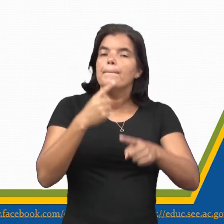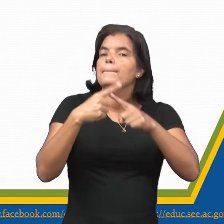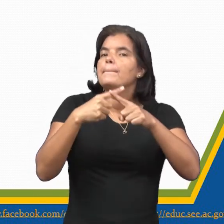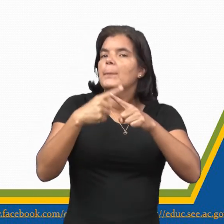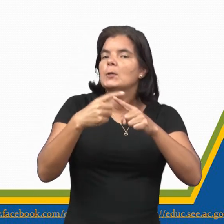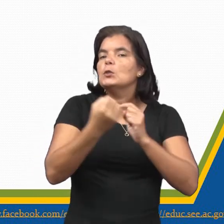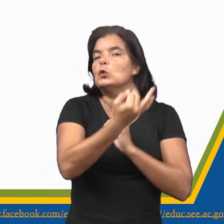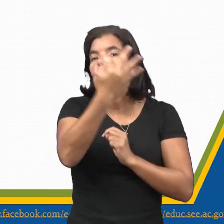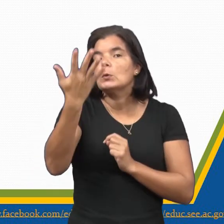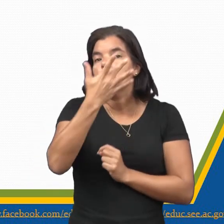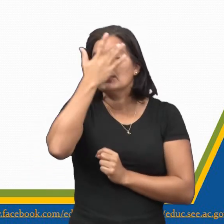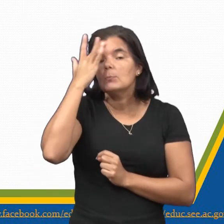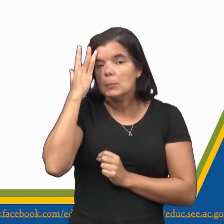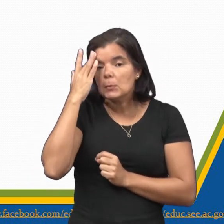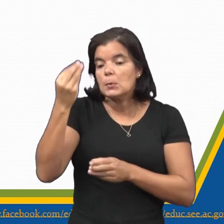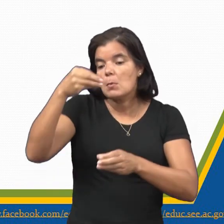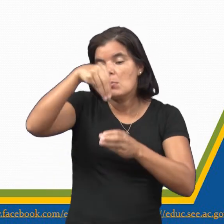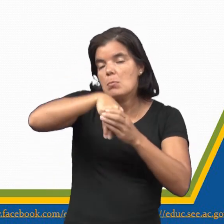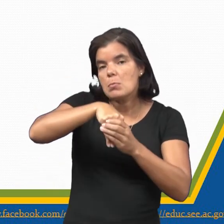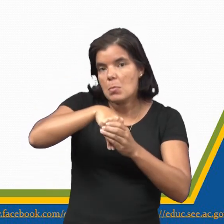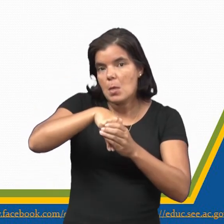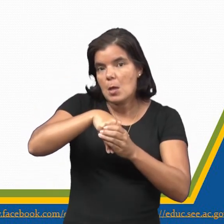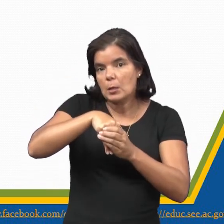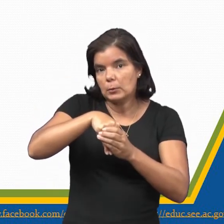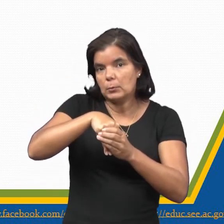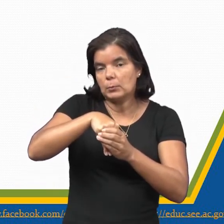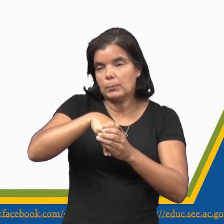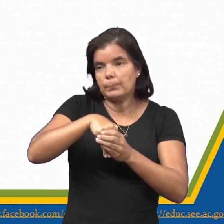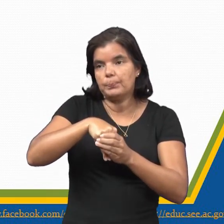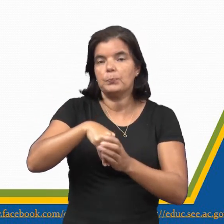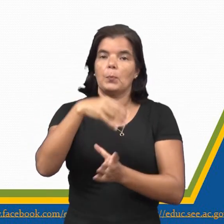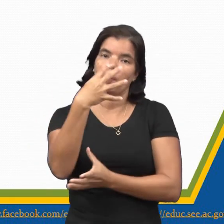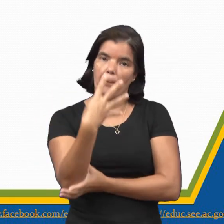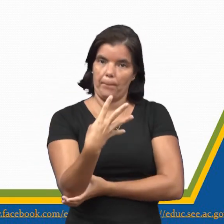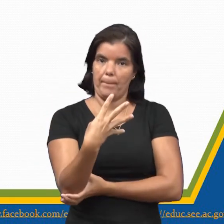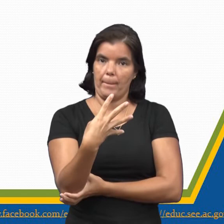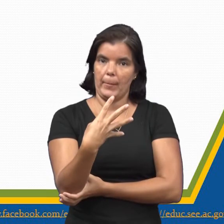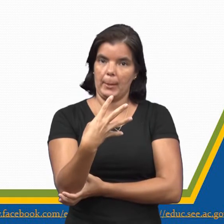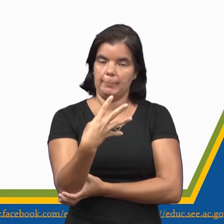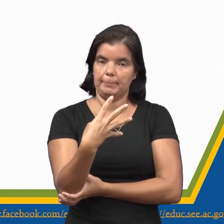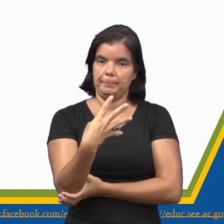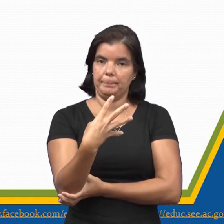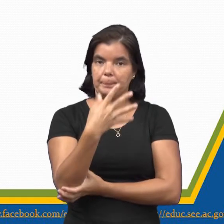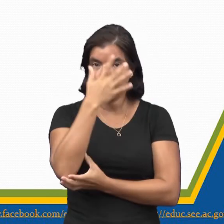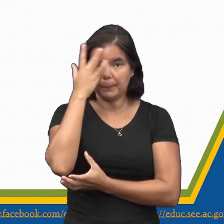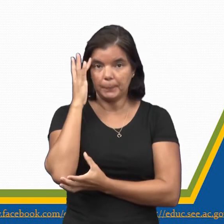multiplicar pela quantidade de pessoas que cabem em um metro quadrado, no caso aqui são 4.